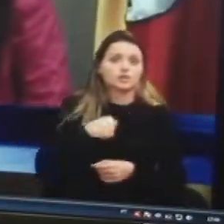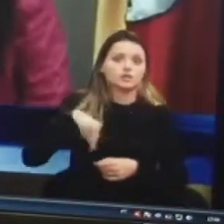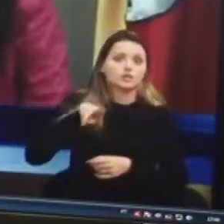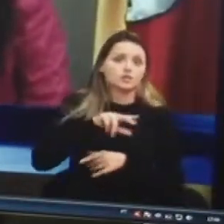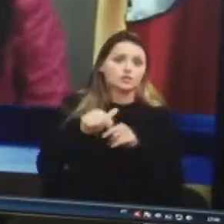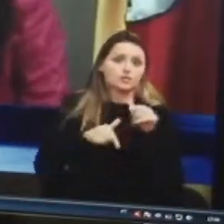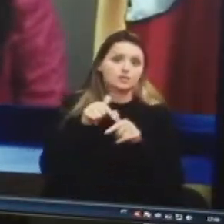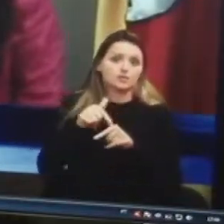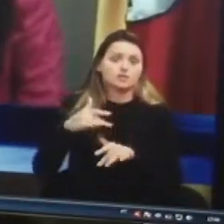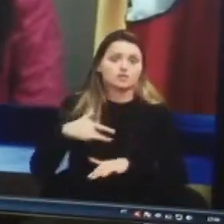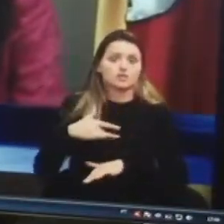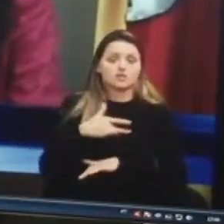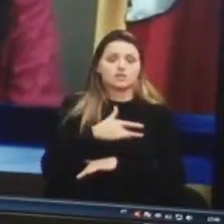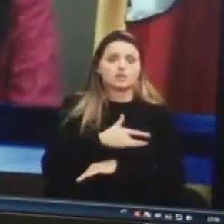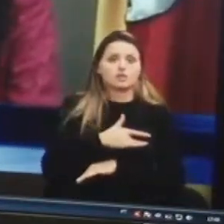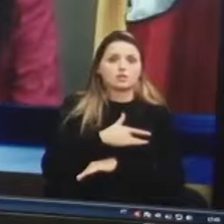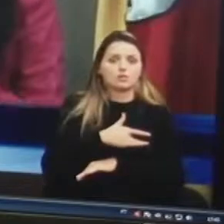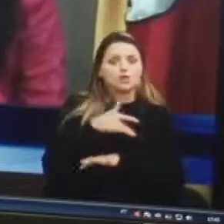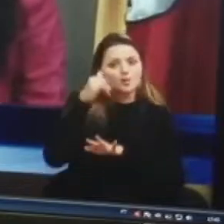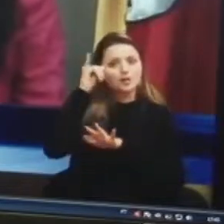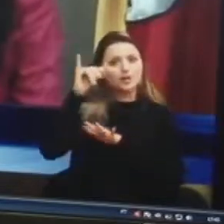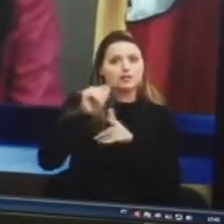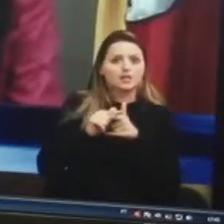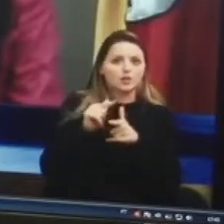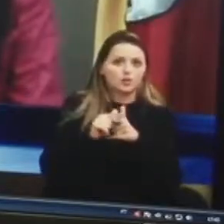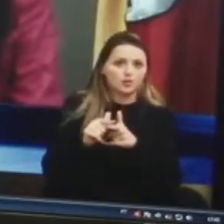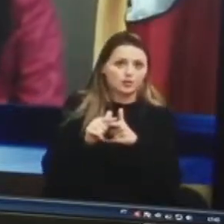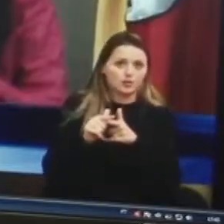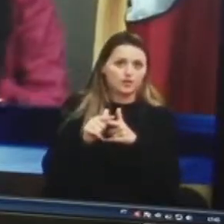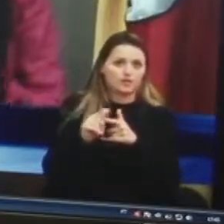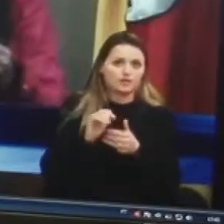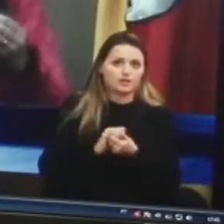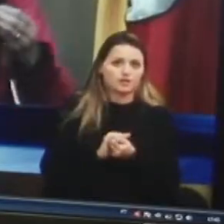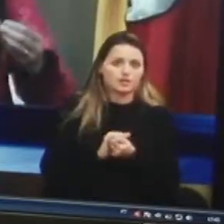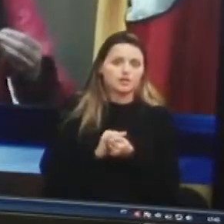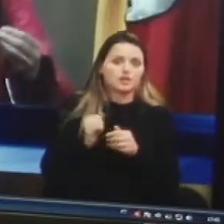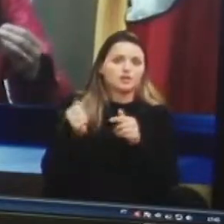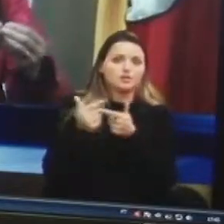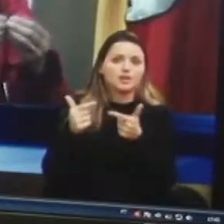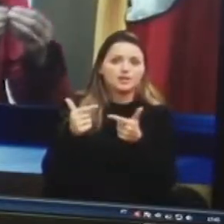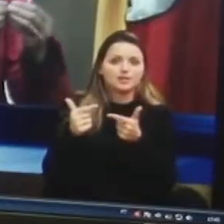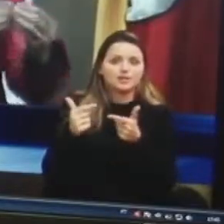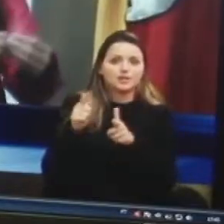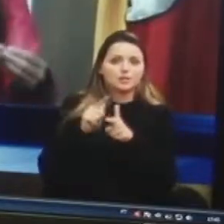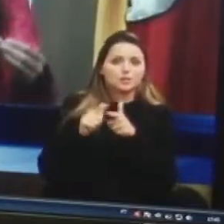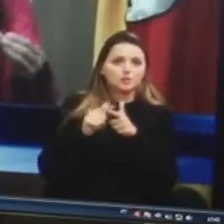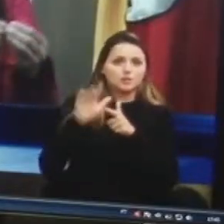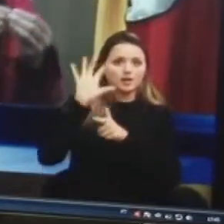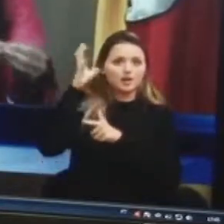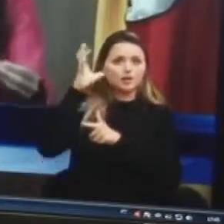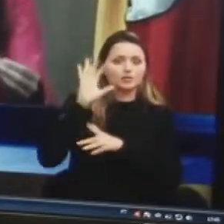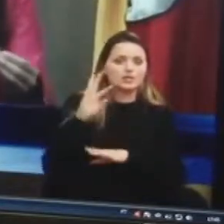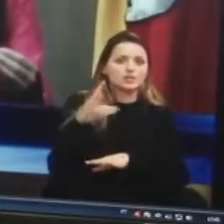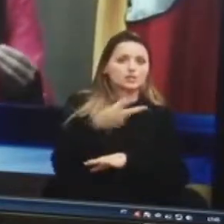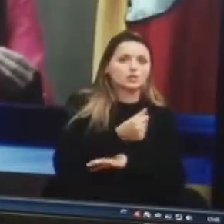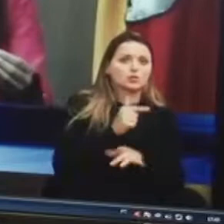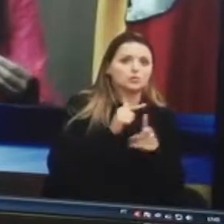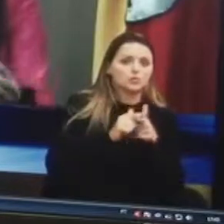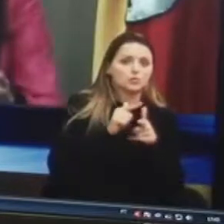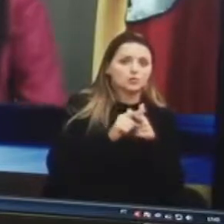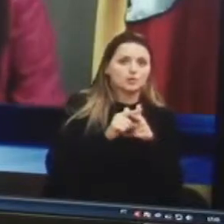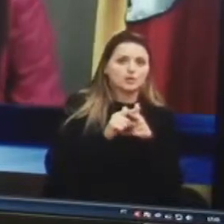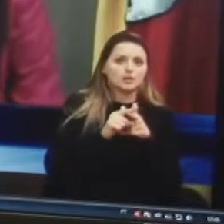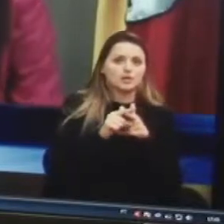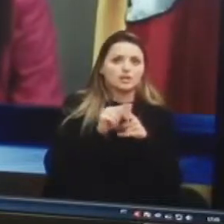cucas mel vinho vinagre e também alguns produtos descascados